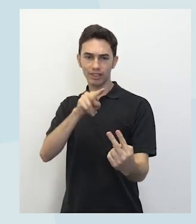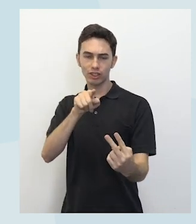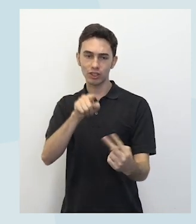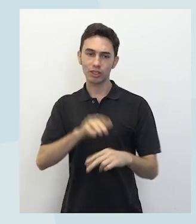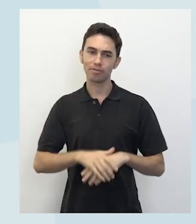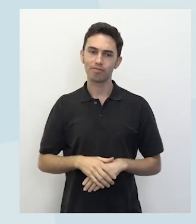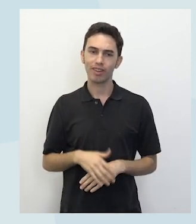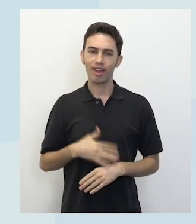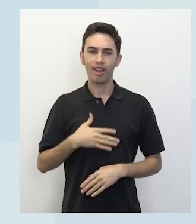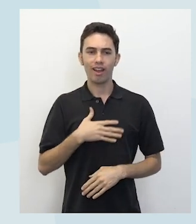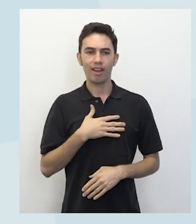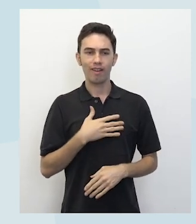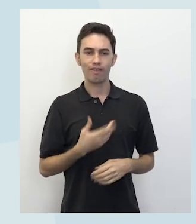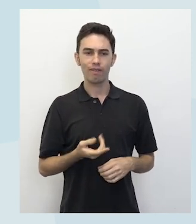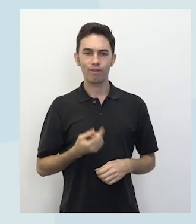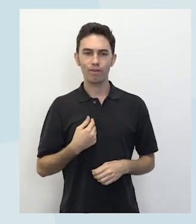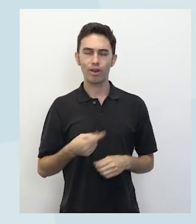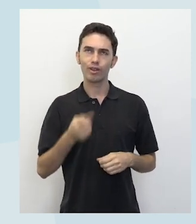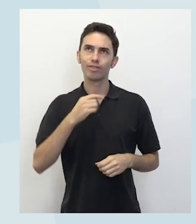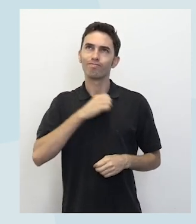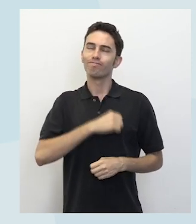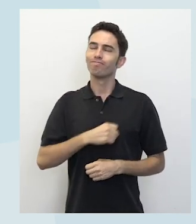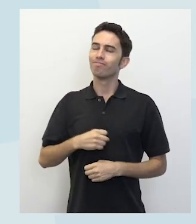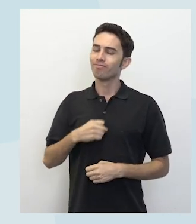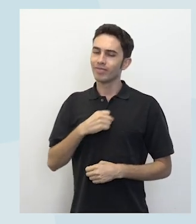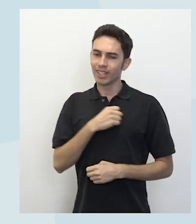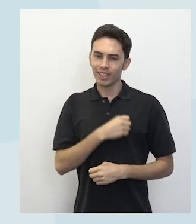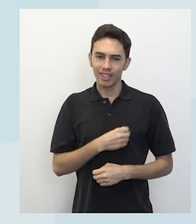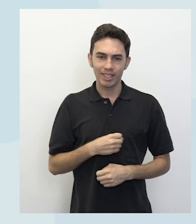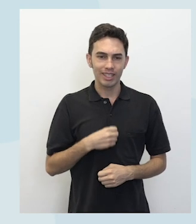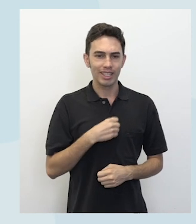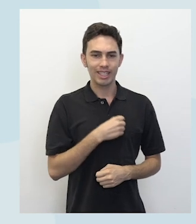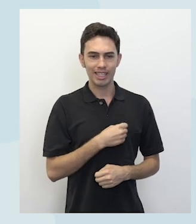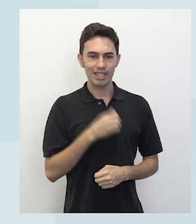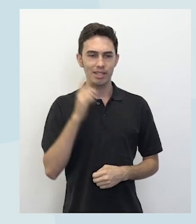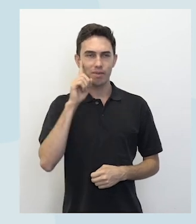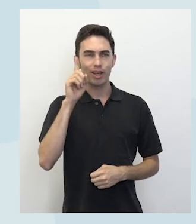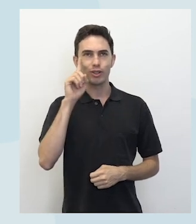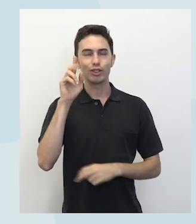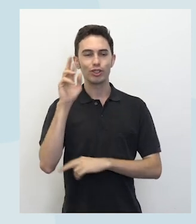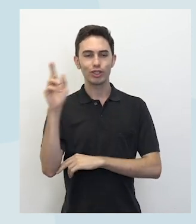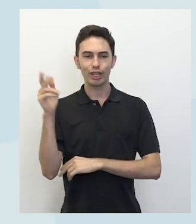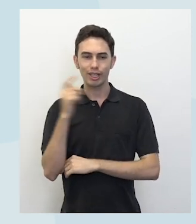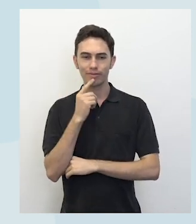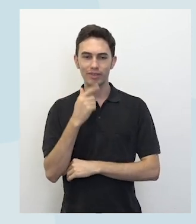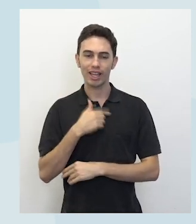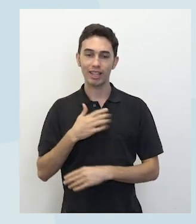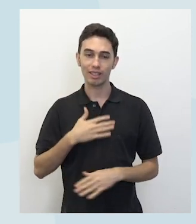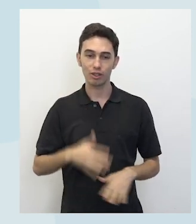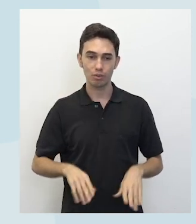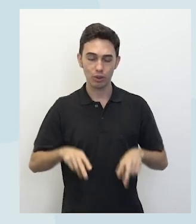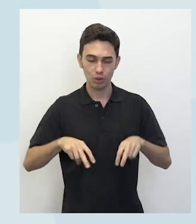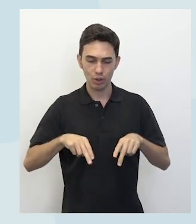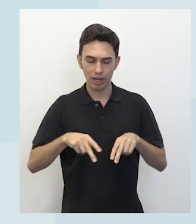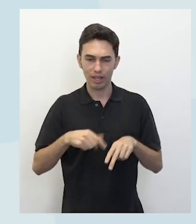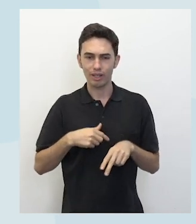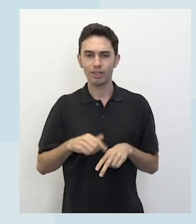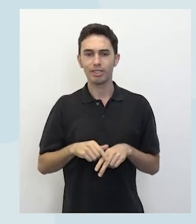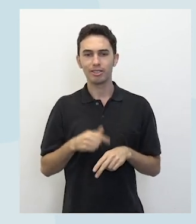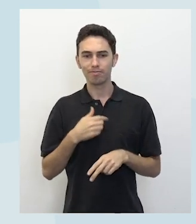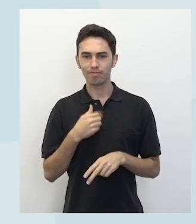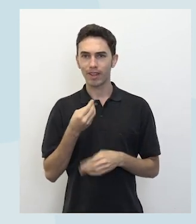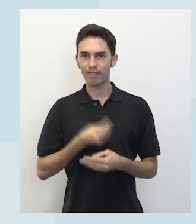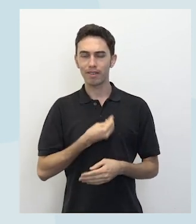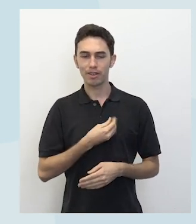uma saudade aos belos dias, que a teus joelhos pálido vivi. Adeus, minha alma, adeus, eu vou